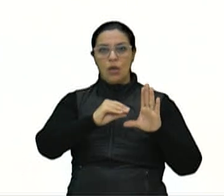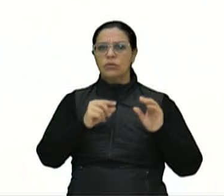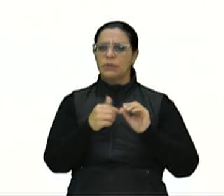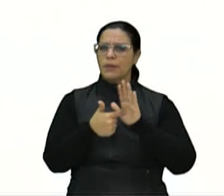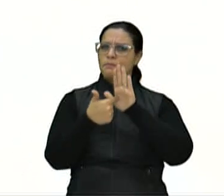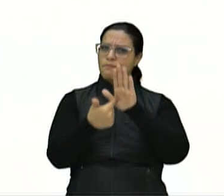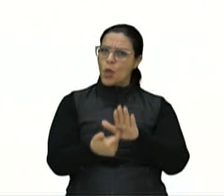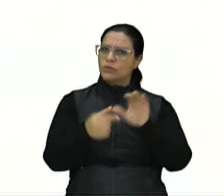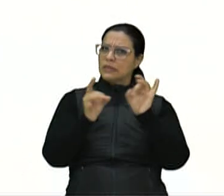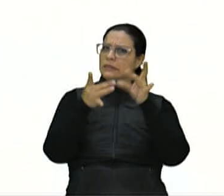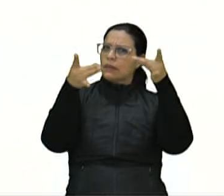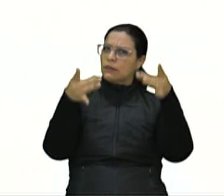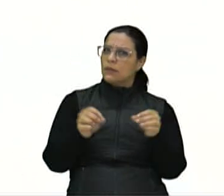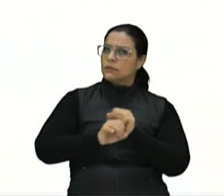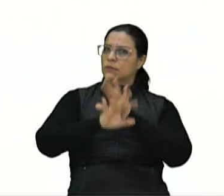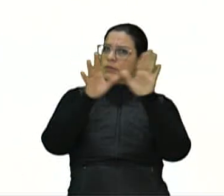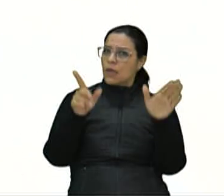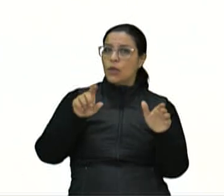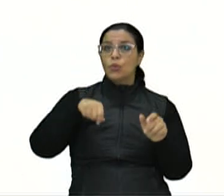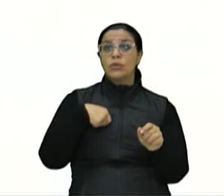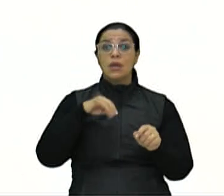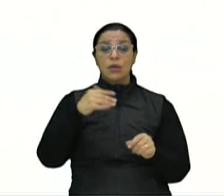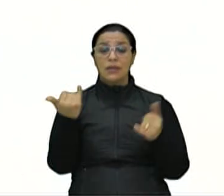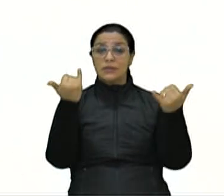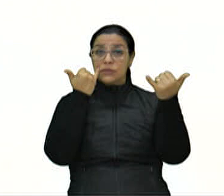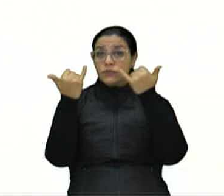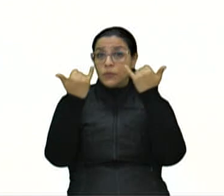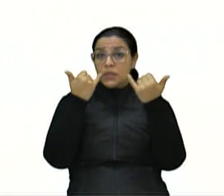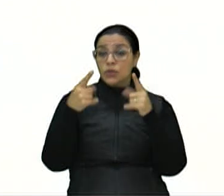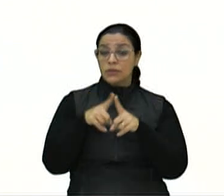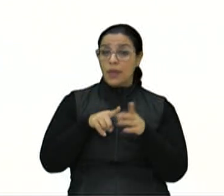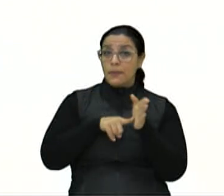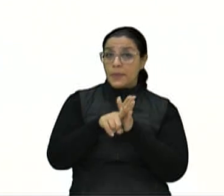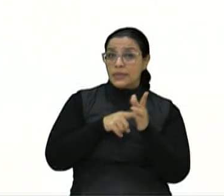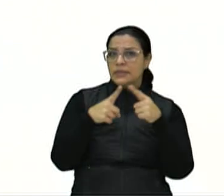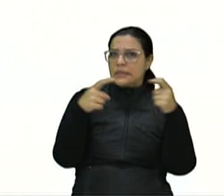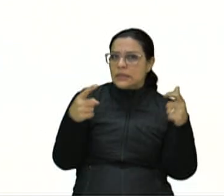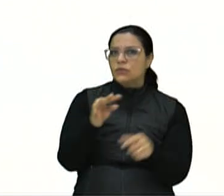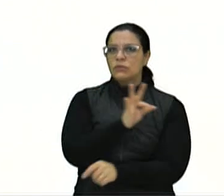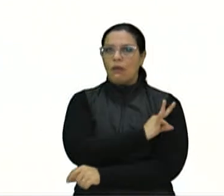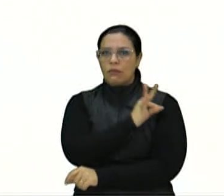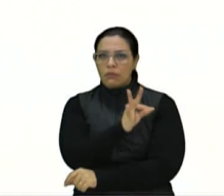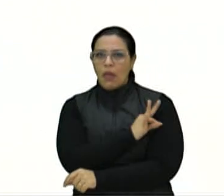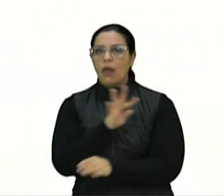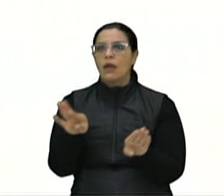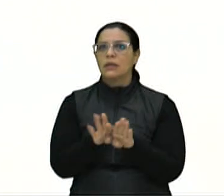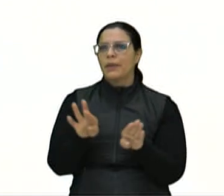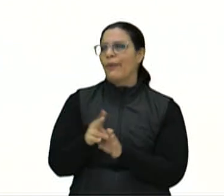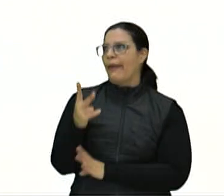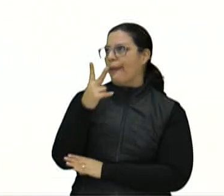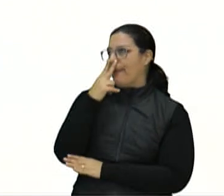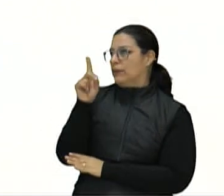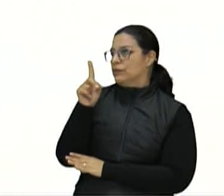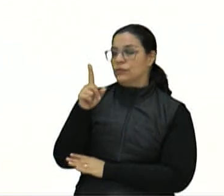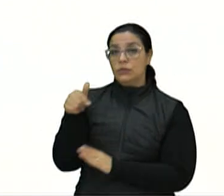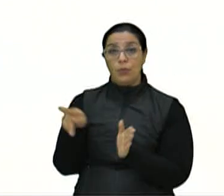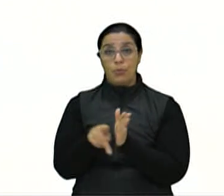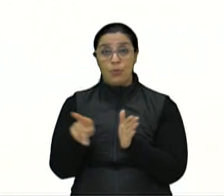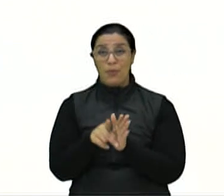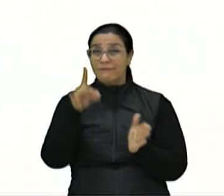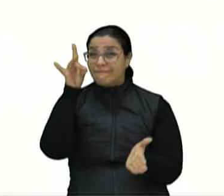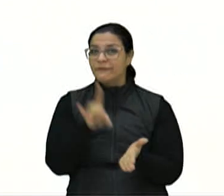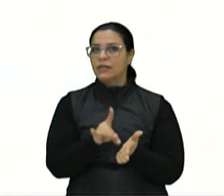aberta e transparente o quê? As informações científicas, técnicas, sem achismos, sem